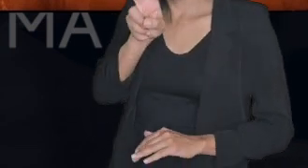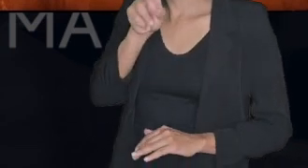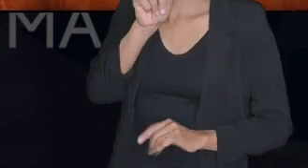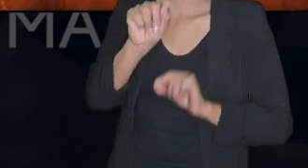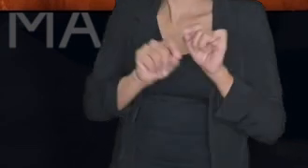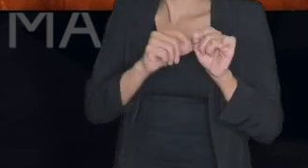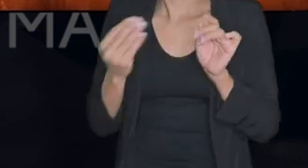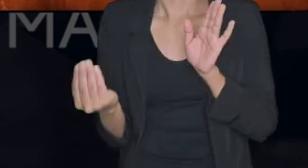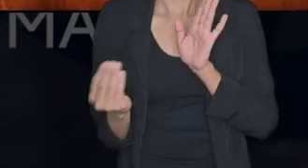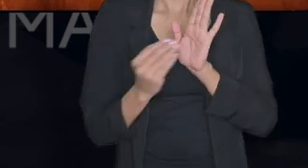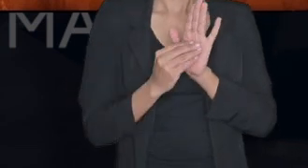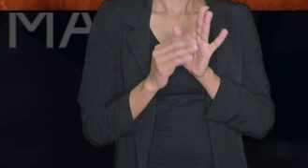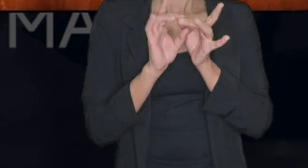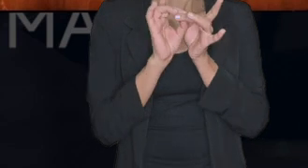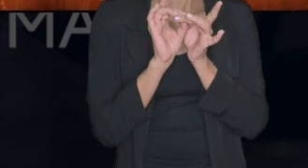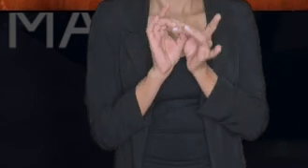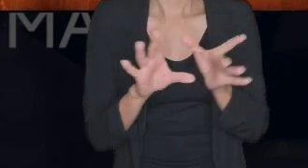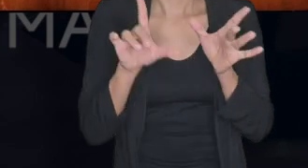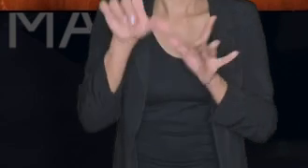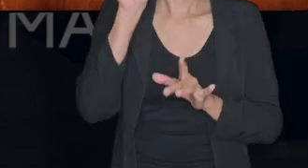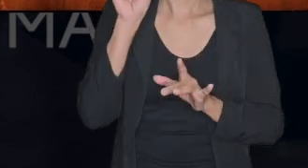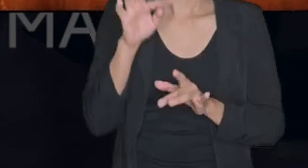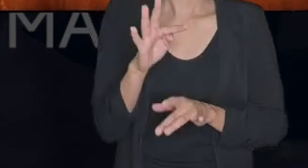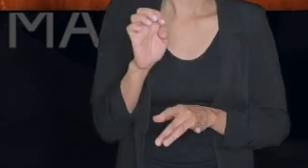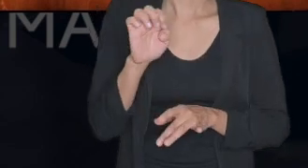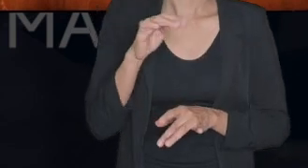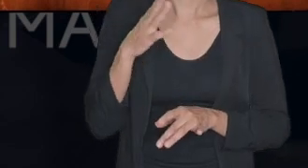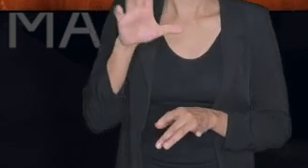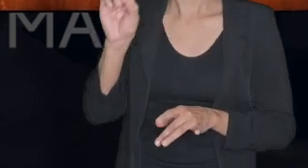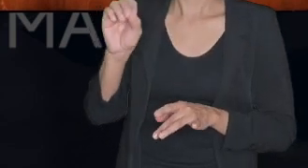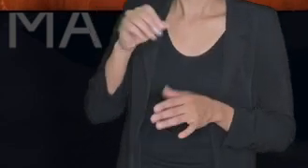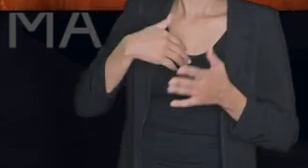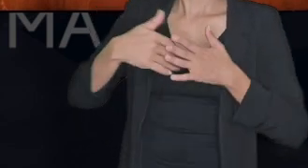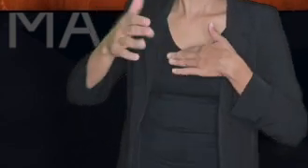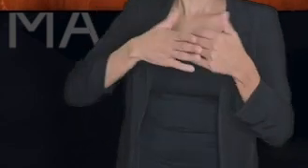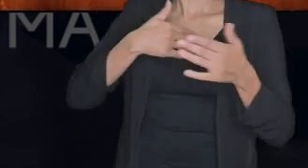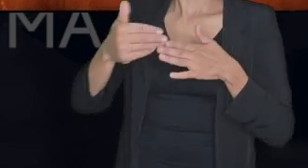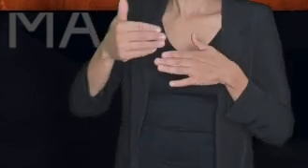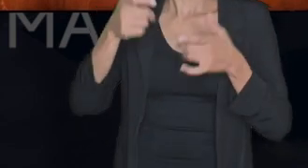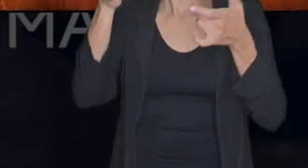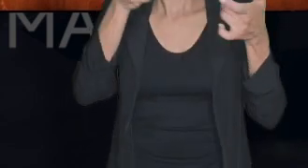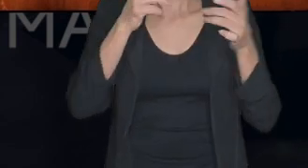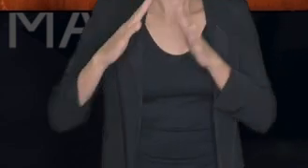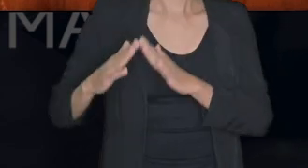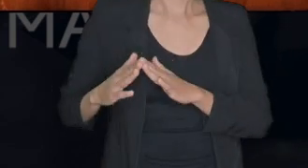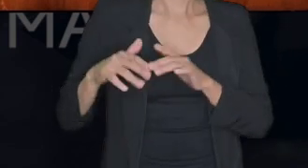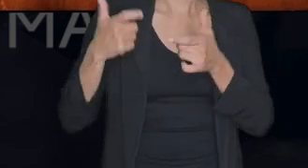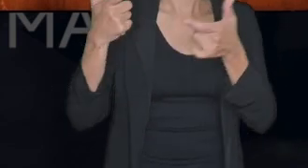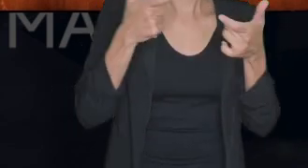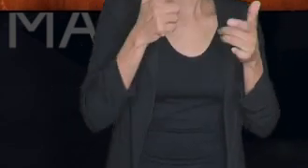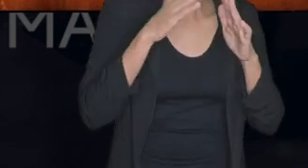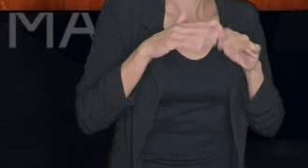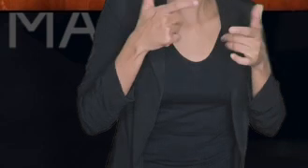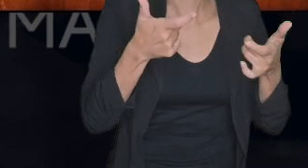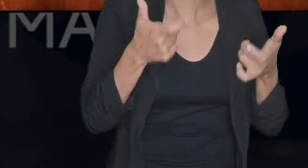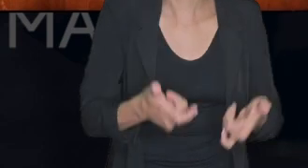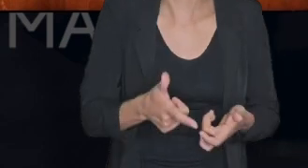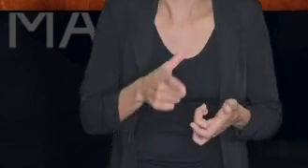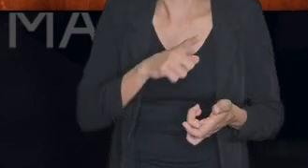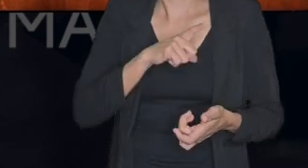do tabelião, independentemente do domicílio das partes ou da situação dos imóveis. Essa liberdade. Mas